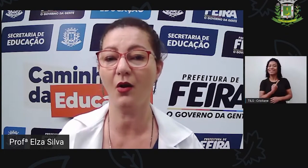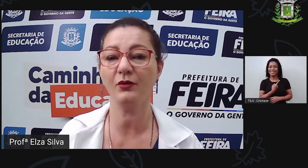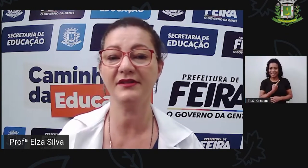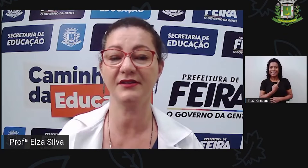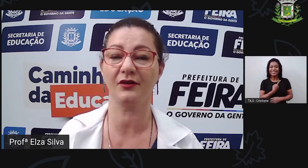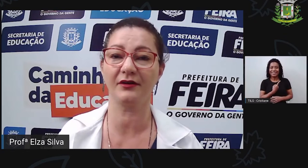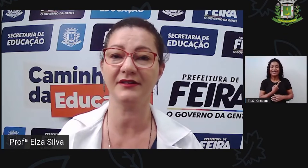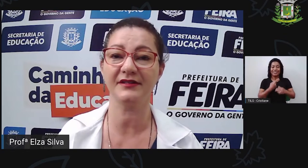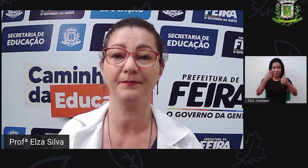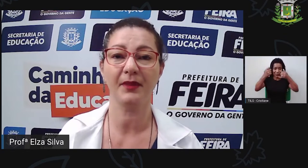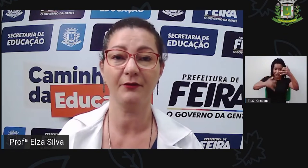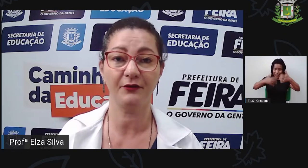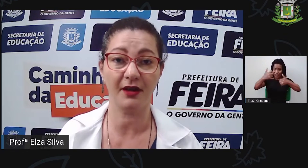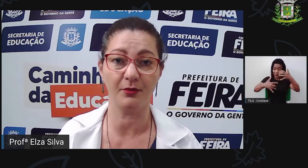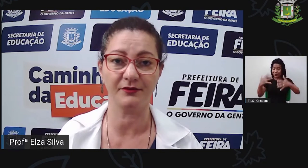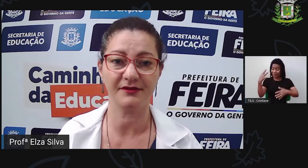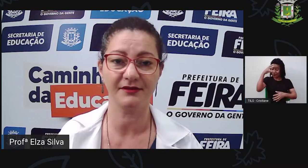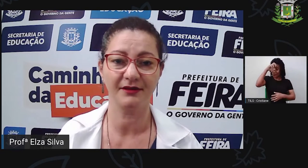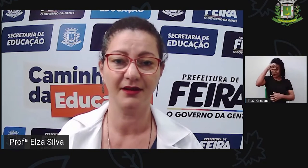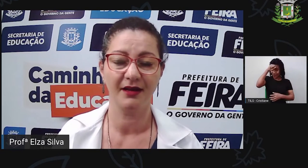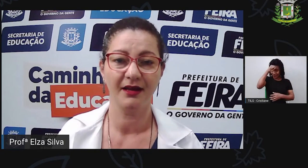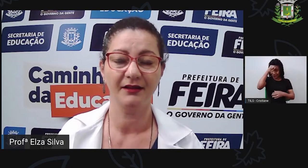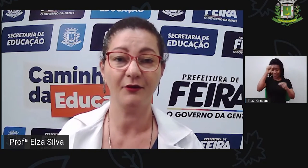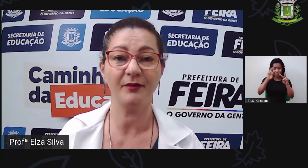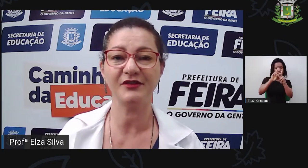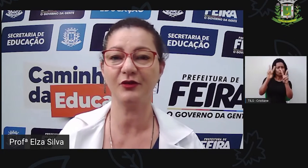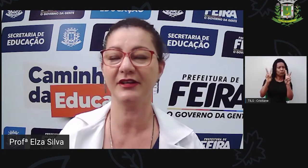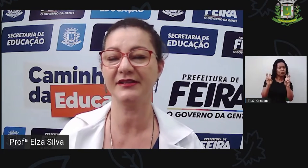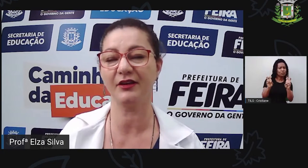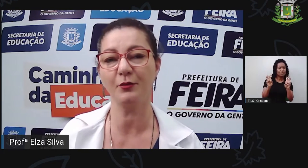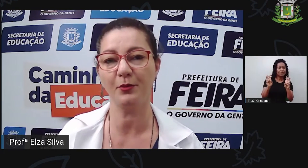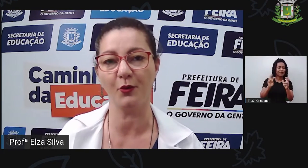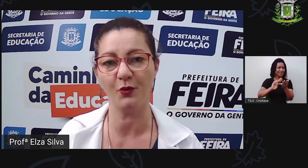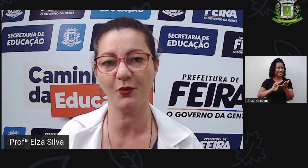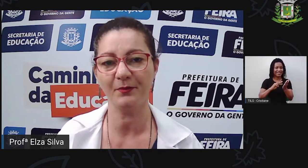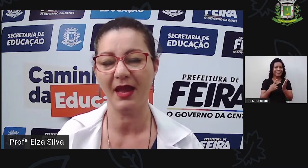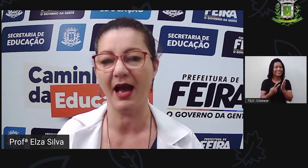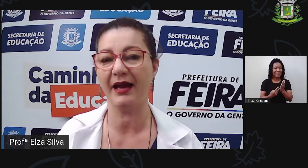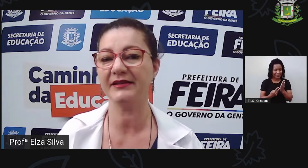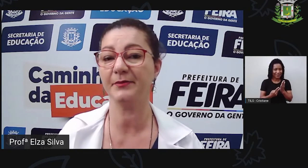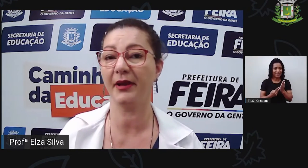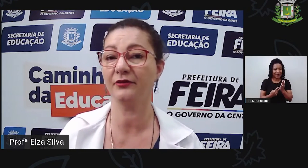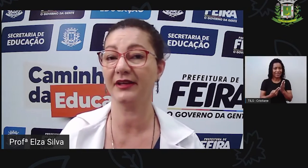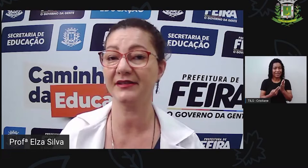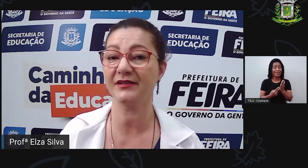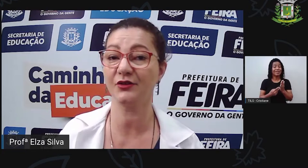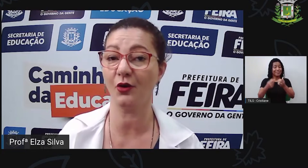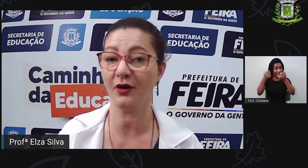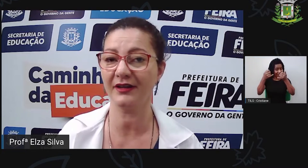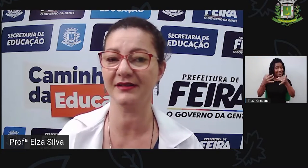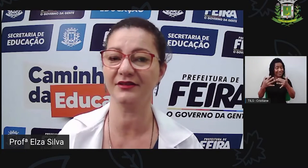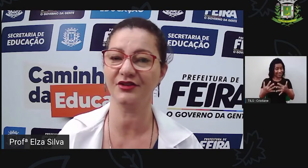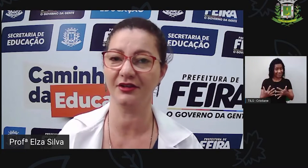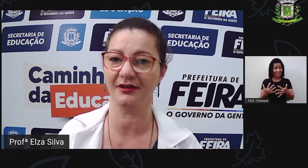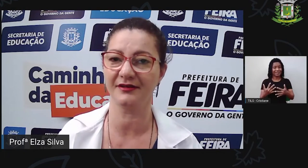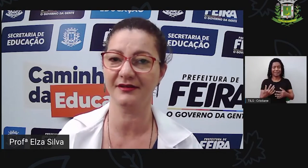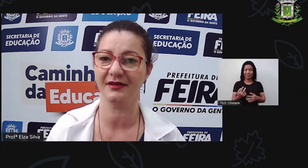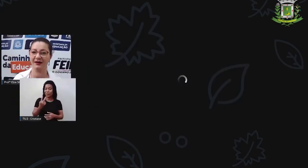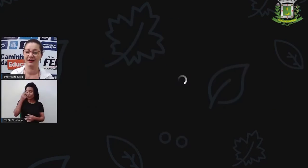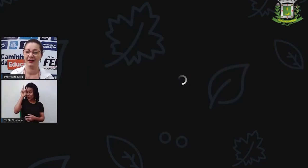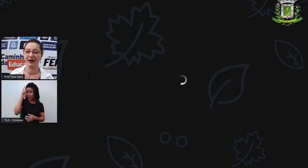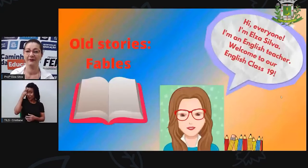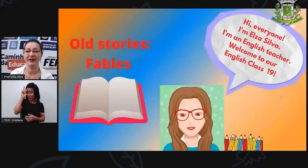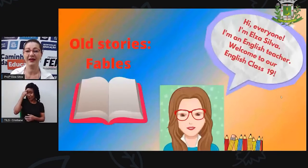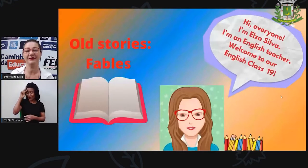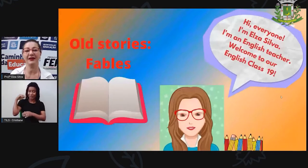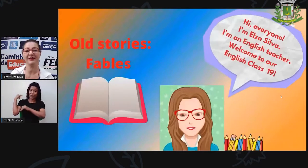Old Stores Fables. Então vamos conhecer um pouco a respeito das histórias antigas.